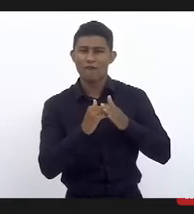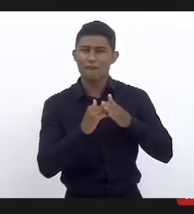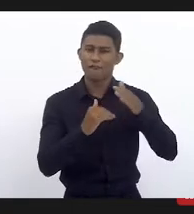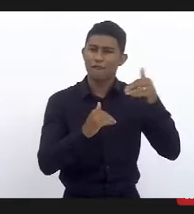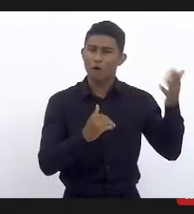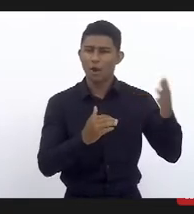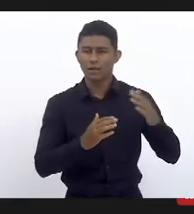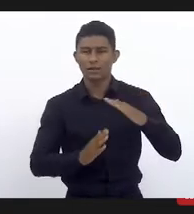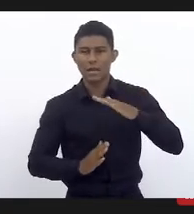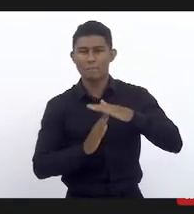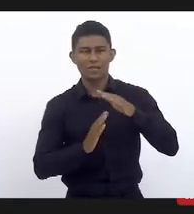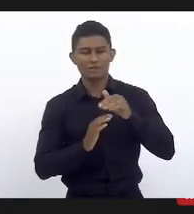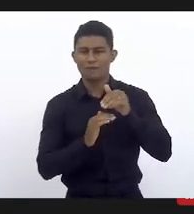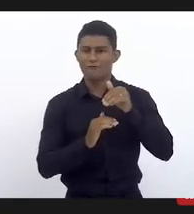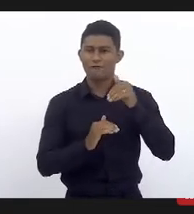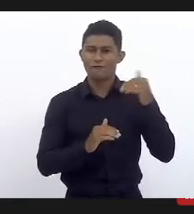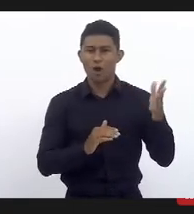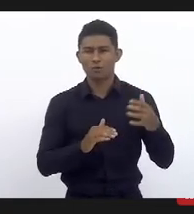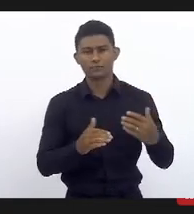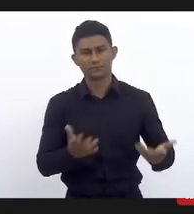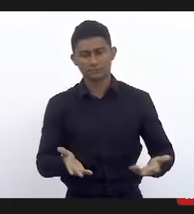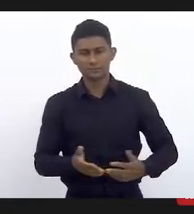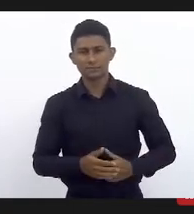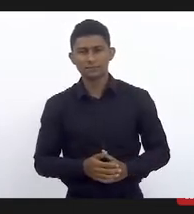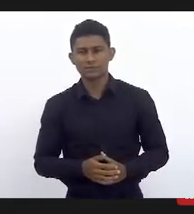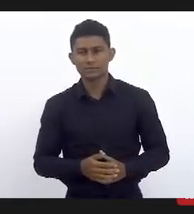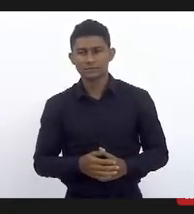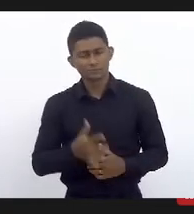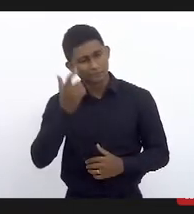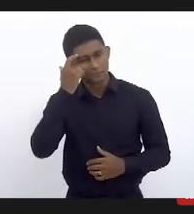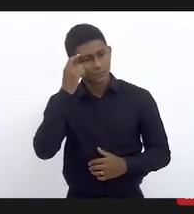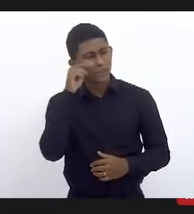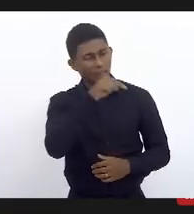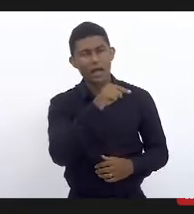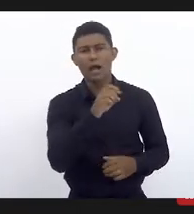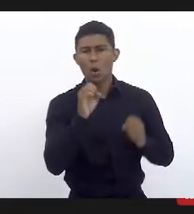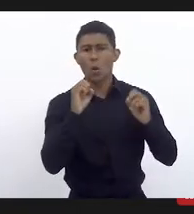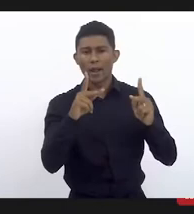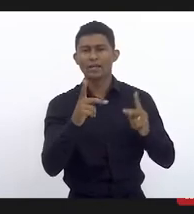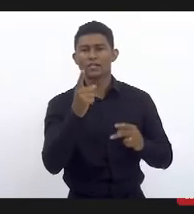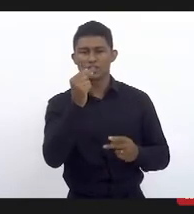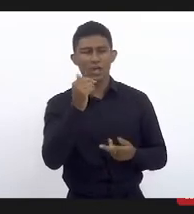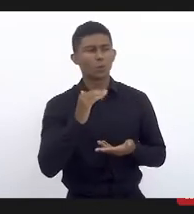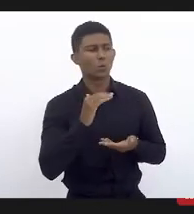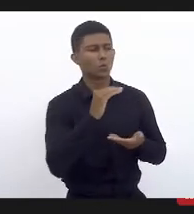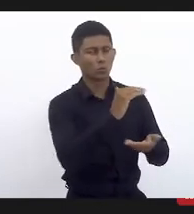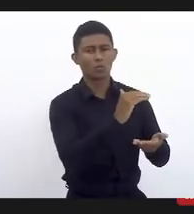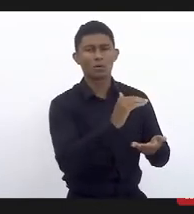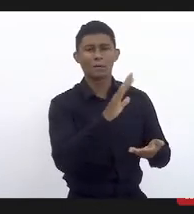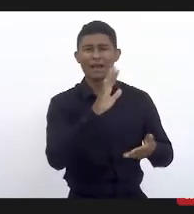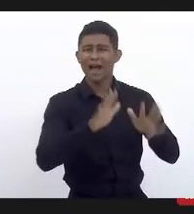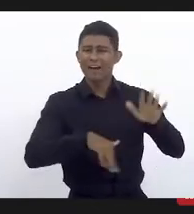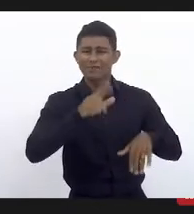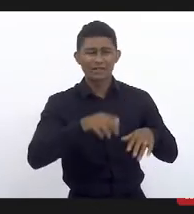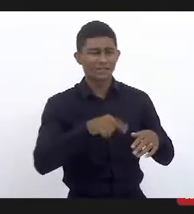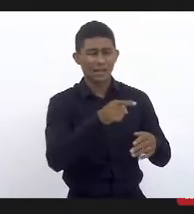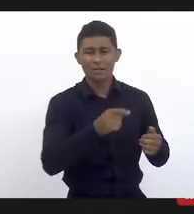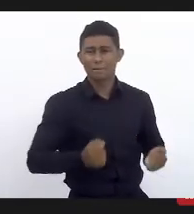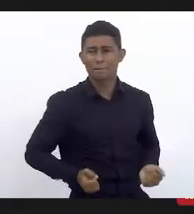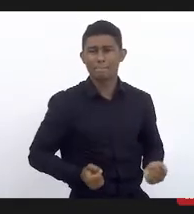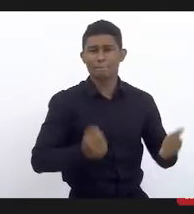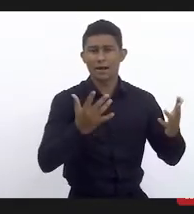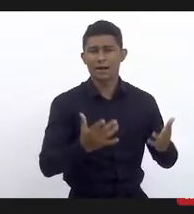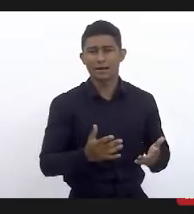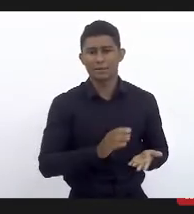fundo. Então não adianta ter dado recurso, aumentado o dinheiro, tal, você não consegue gastar. Então essa é